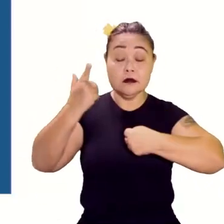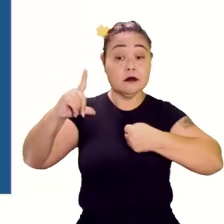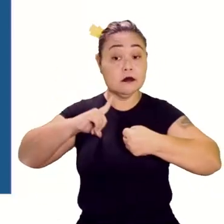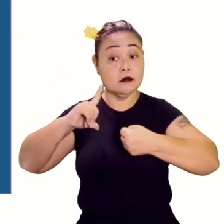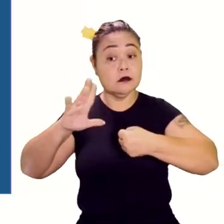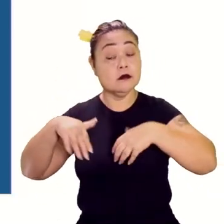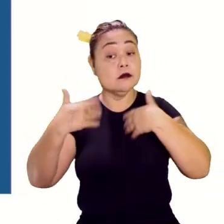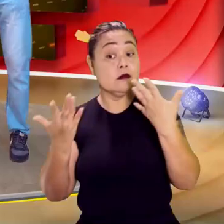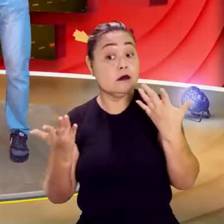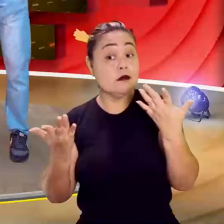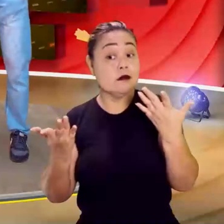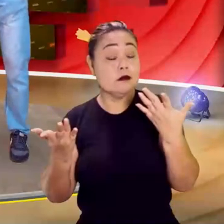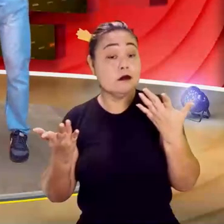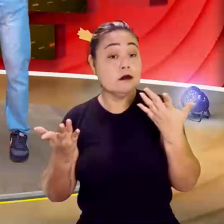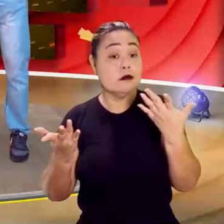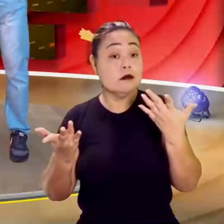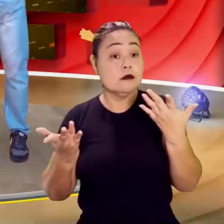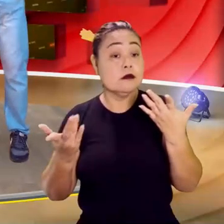lá?